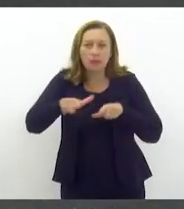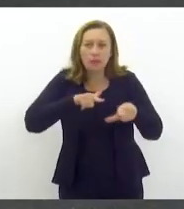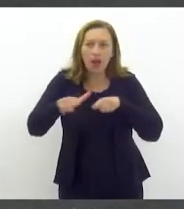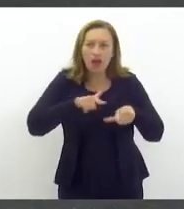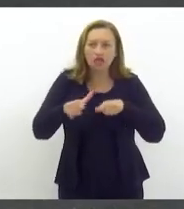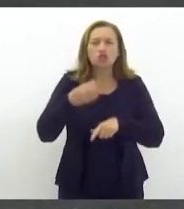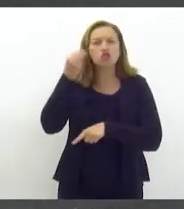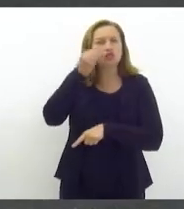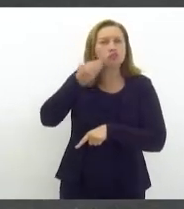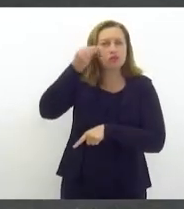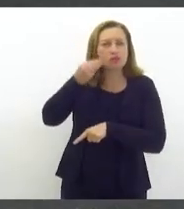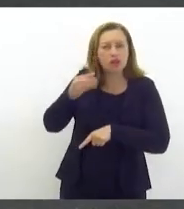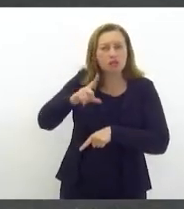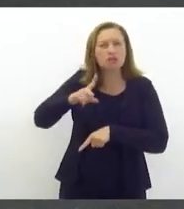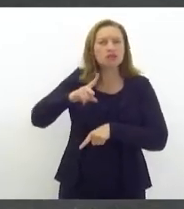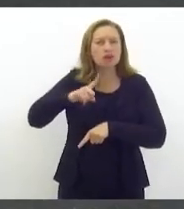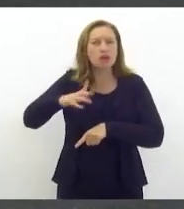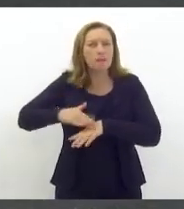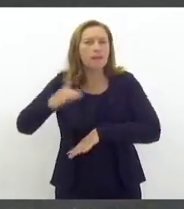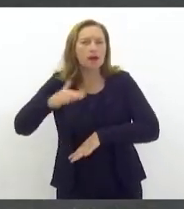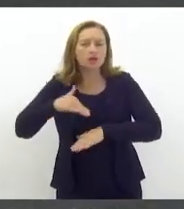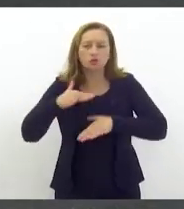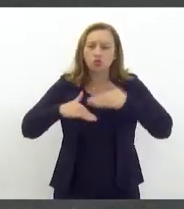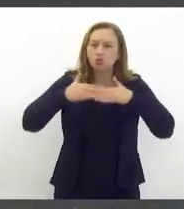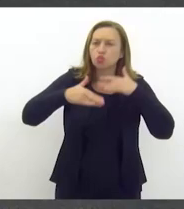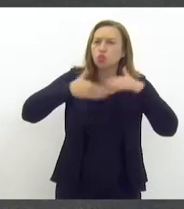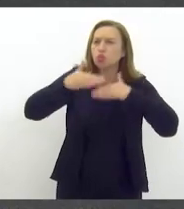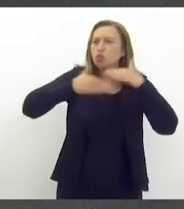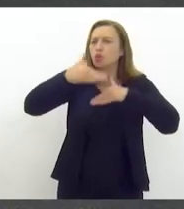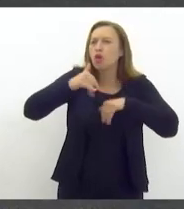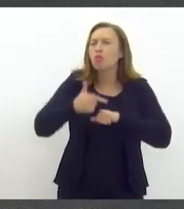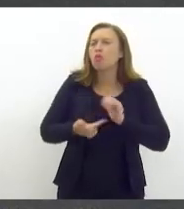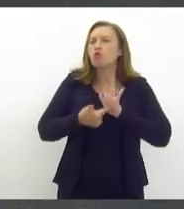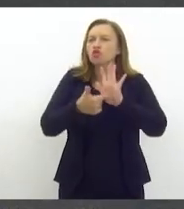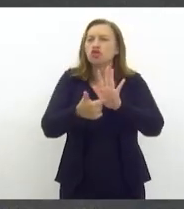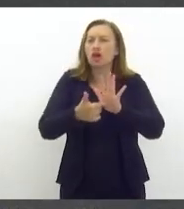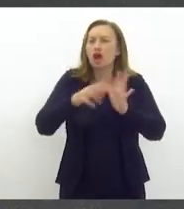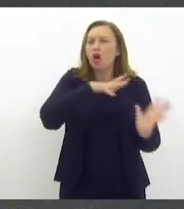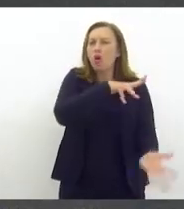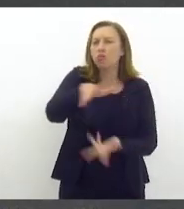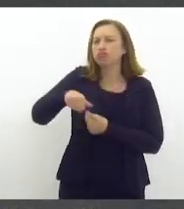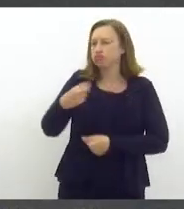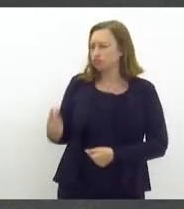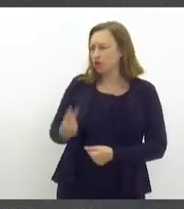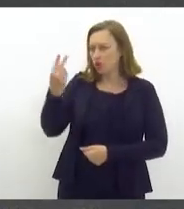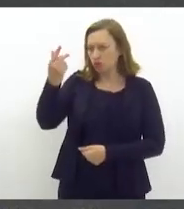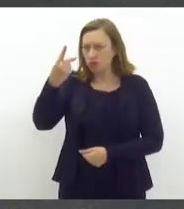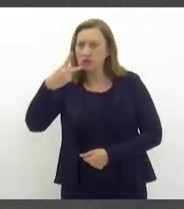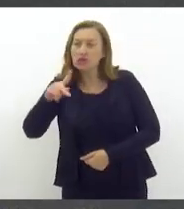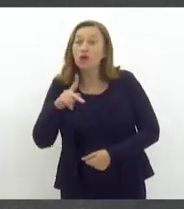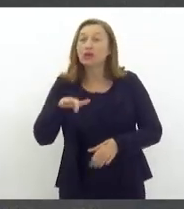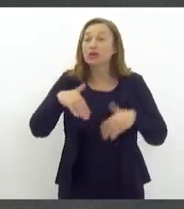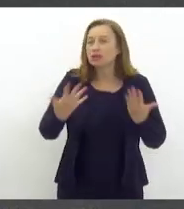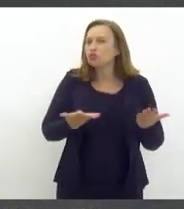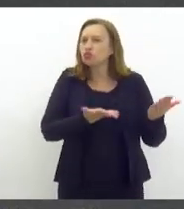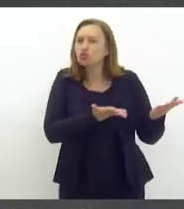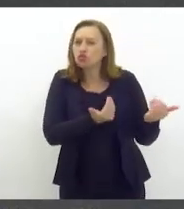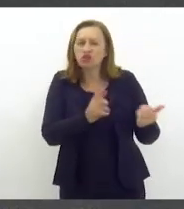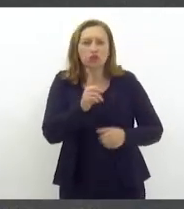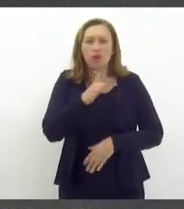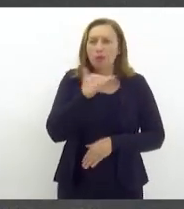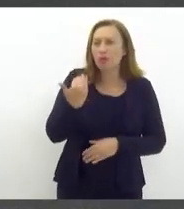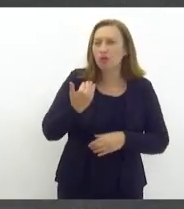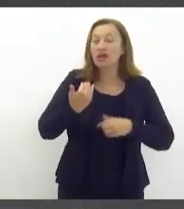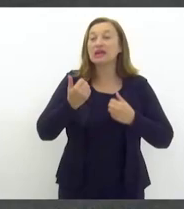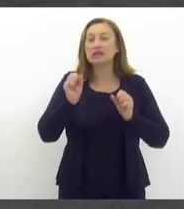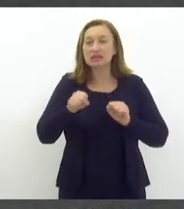maior experiência e, evoluindo, mostrar ao mundo o seu valor. Então, juventude não é para morrer, é para